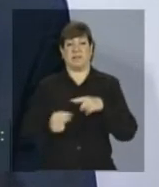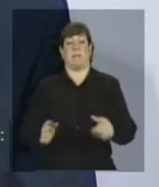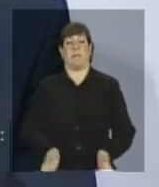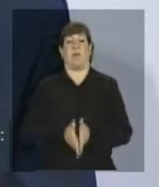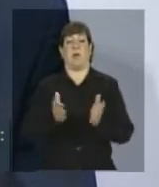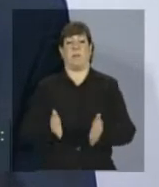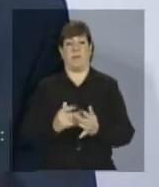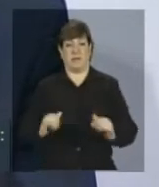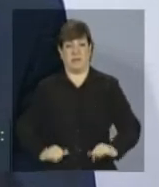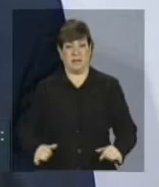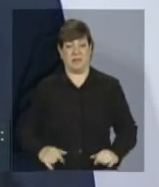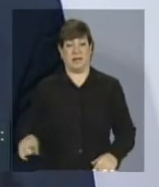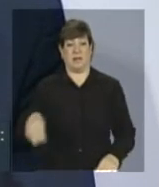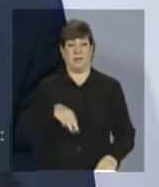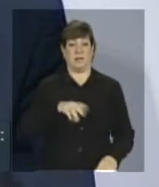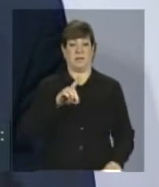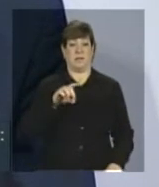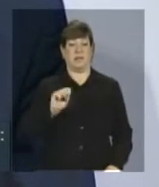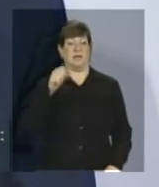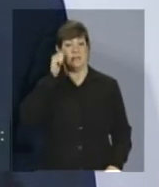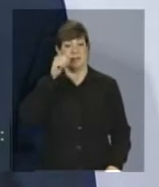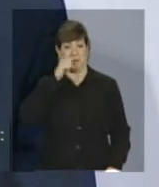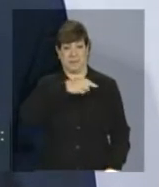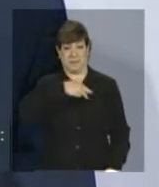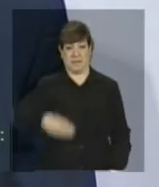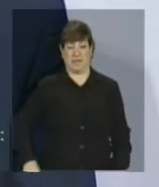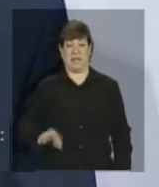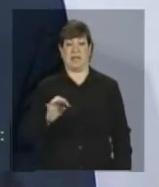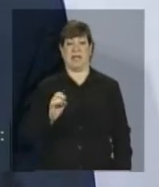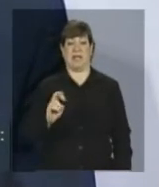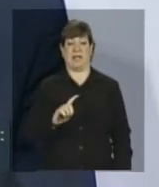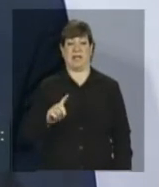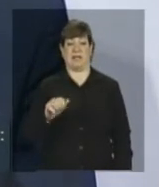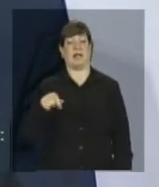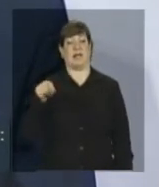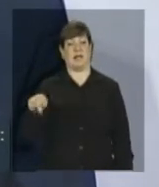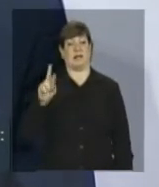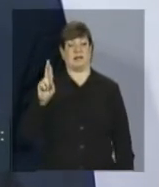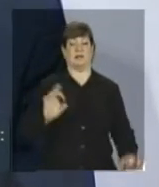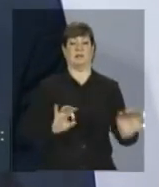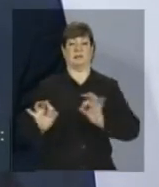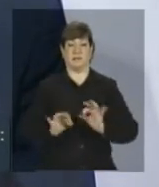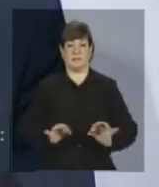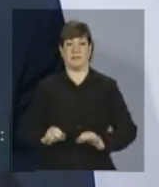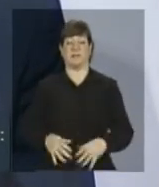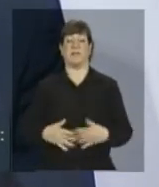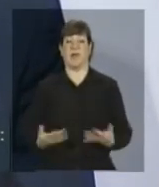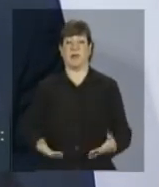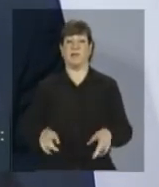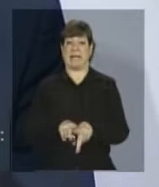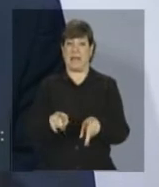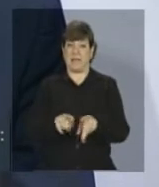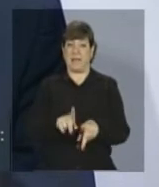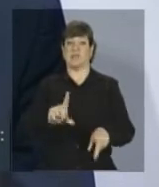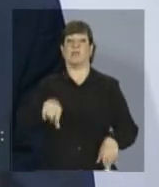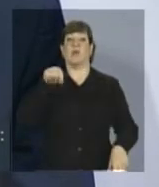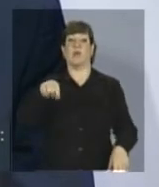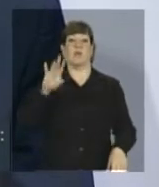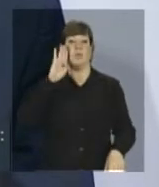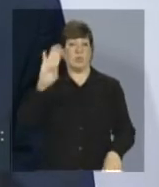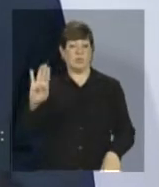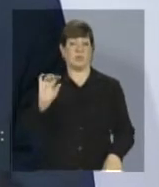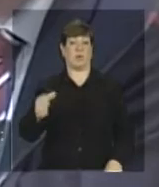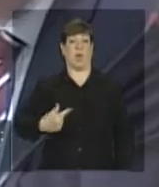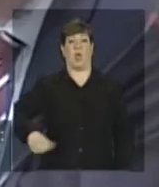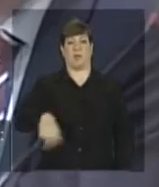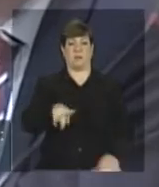brasileiro, liderado pelo MDS, pela ministra Tereza Campelo. E, além de escolher como prioridade do